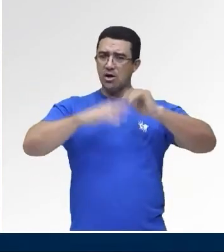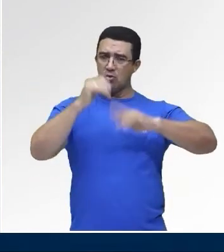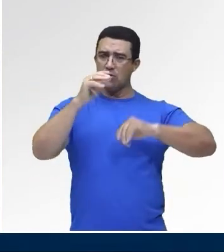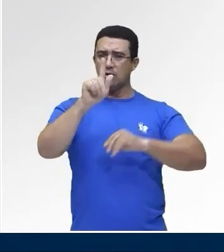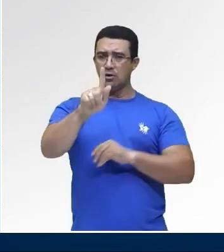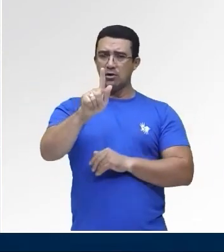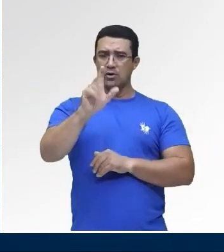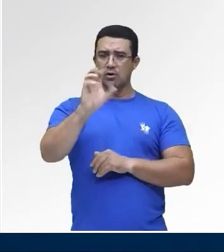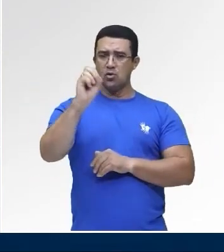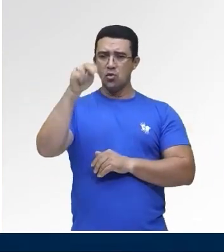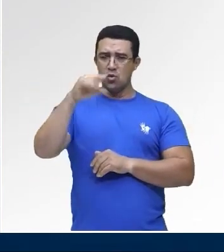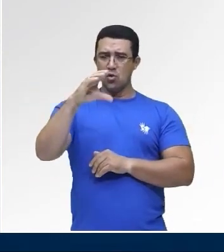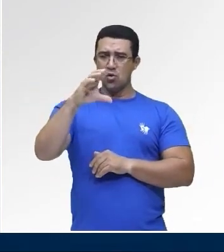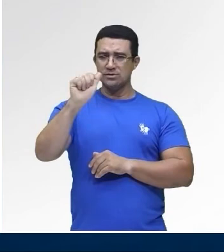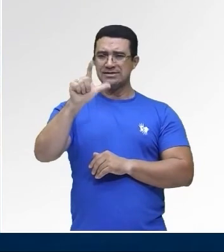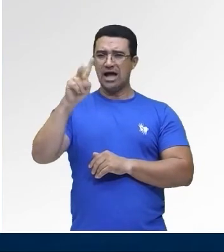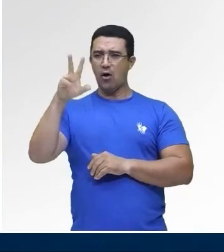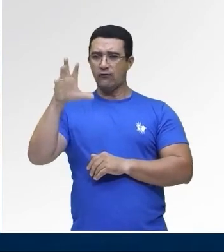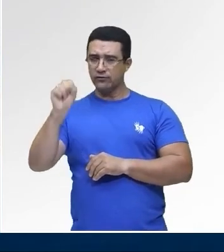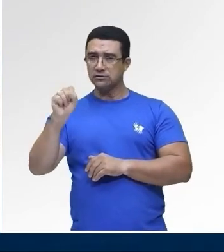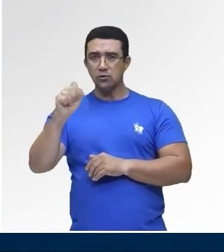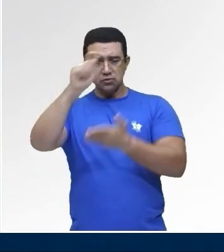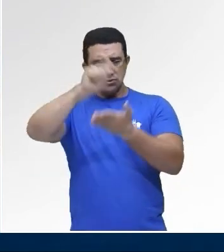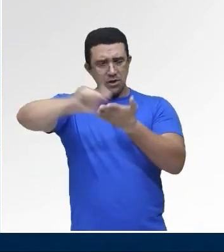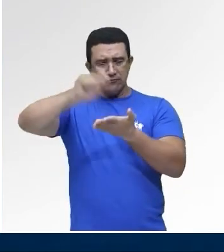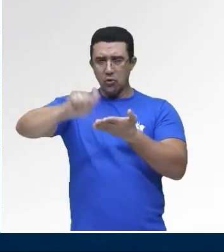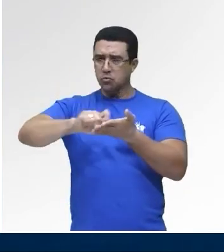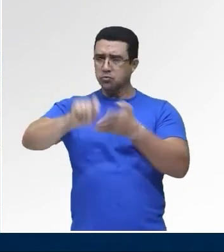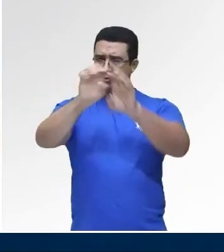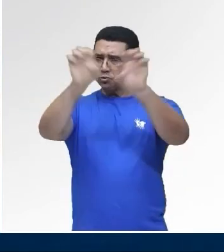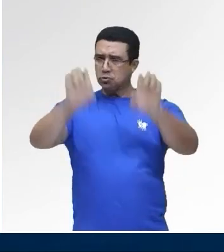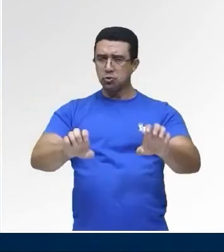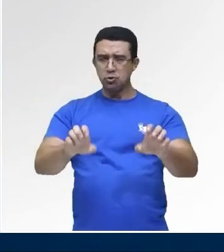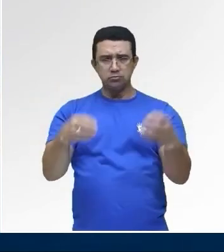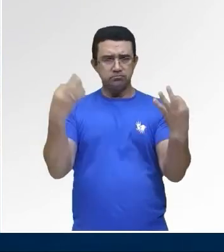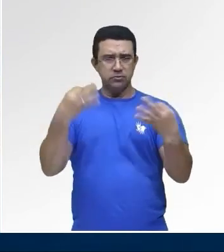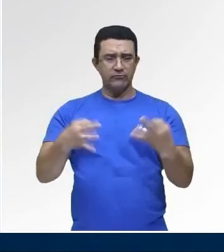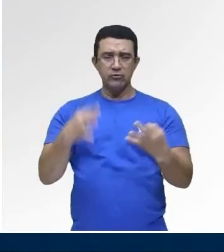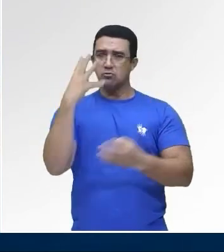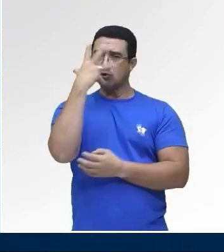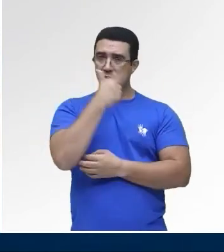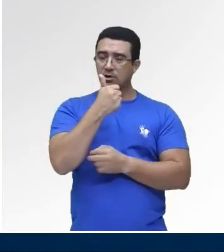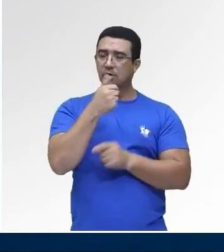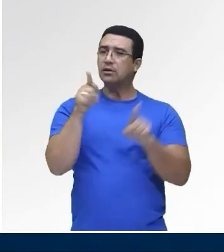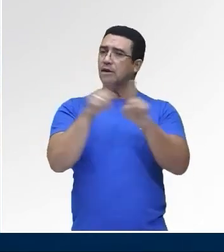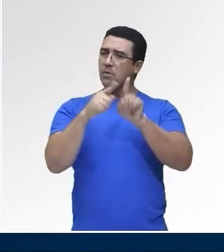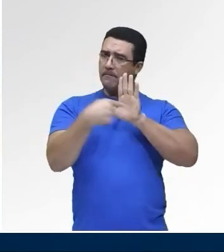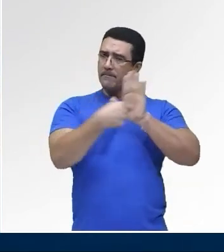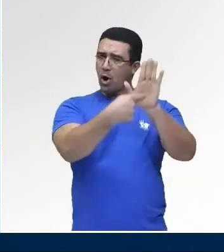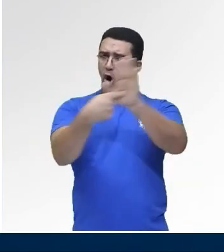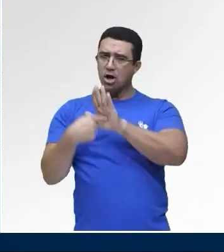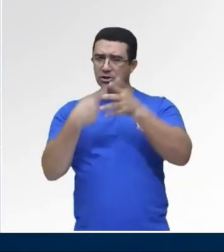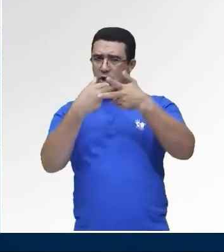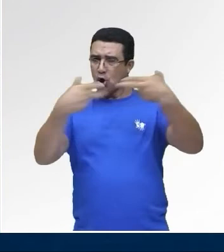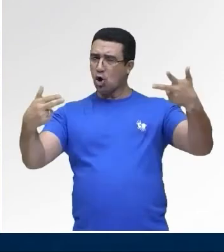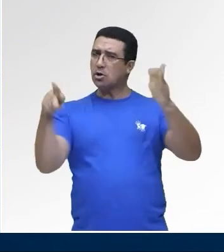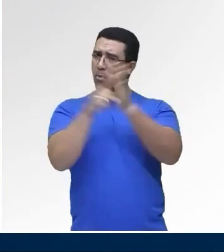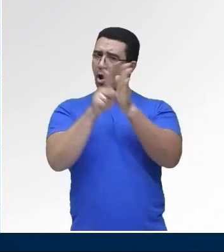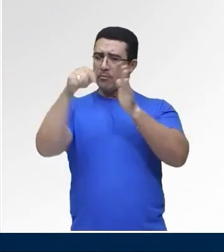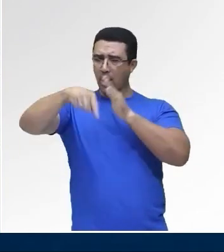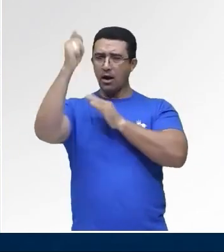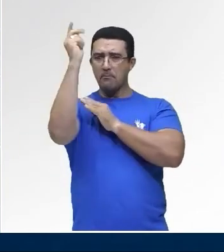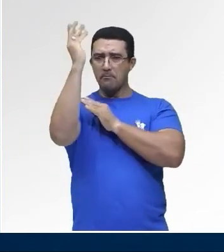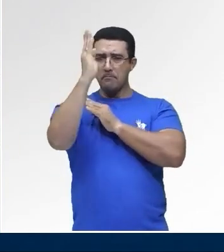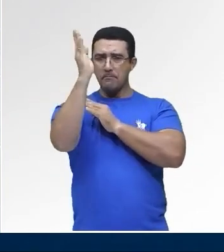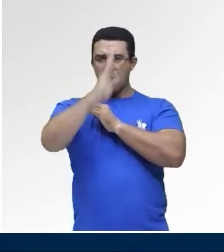com uma beleza estética muito bonita, né? Além de tratar das coisas da nossa terra, do nosso país, né? Já